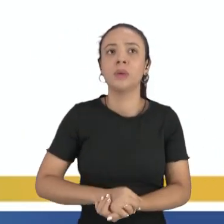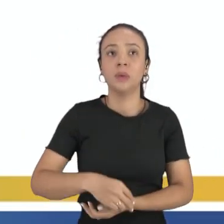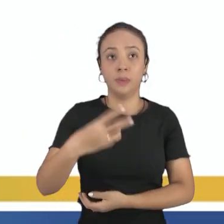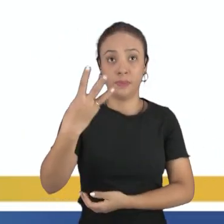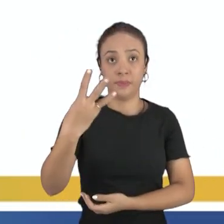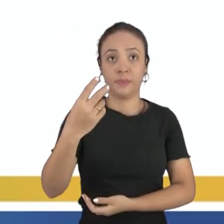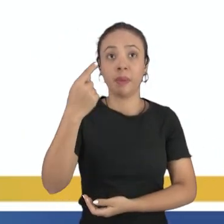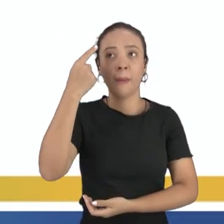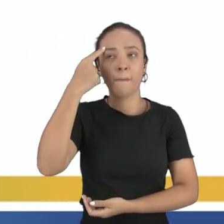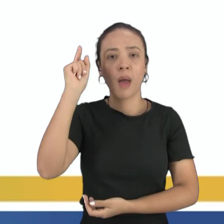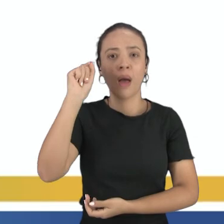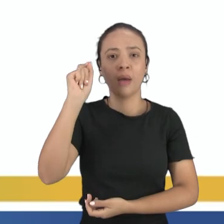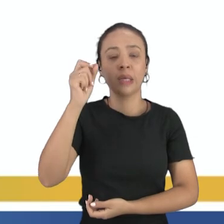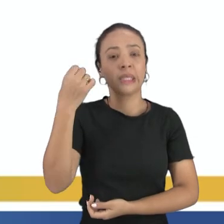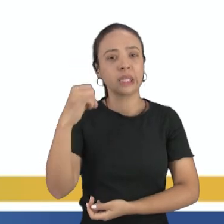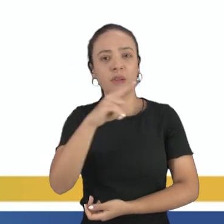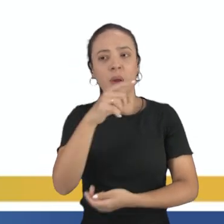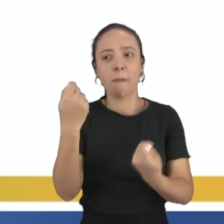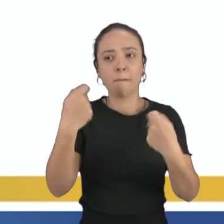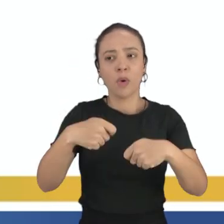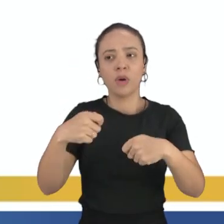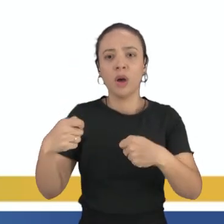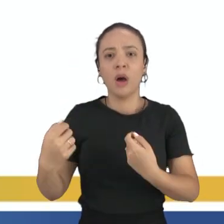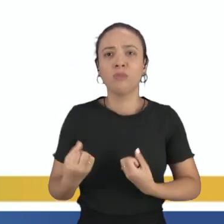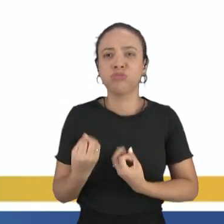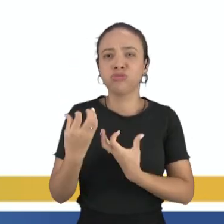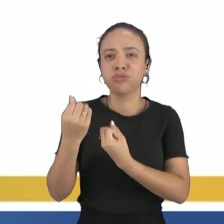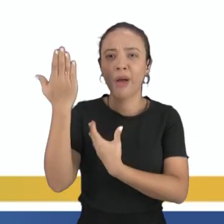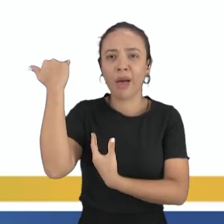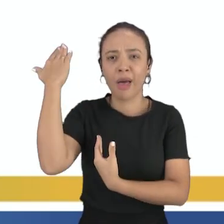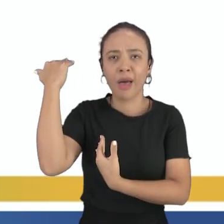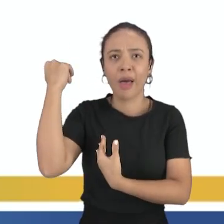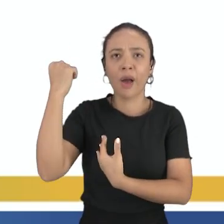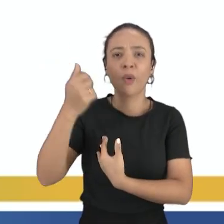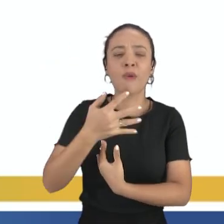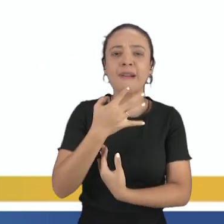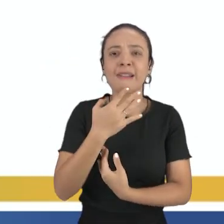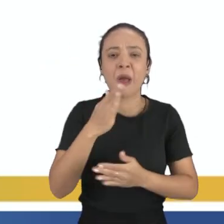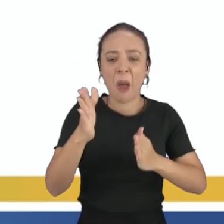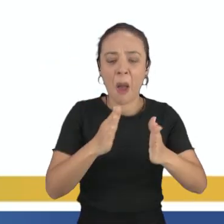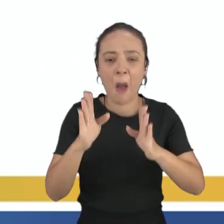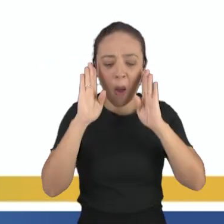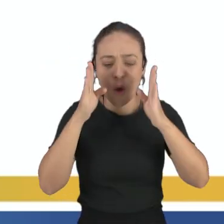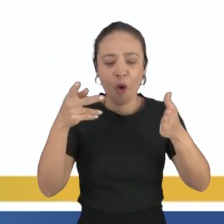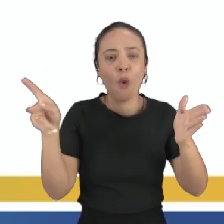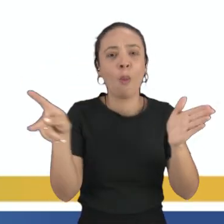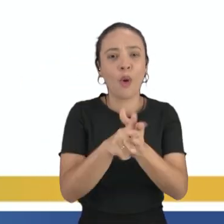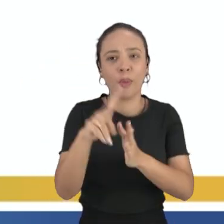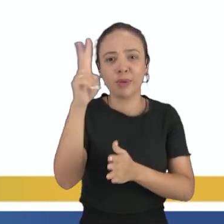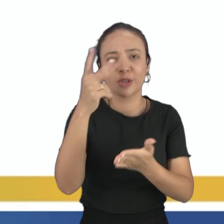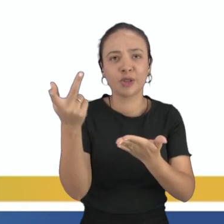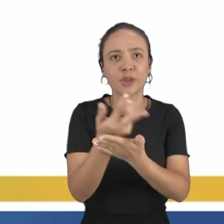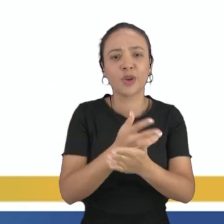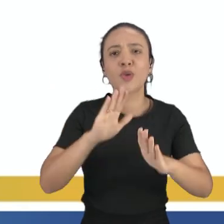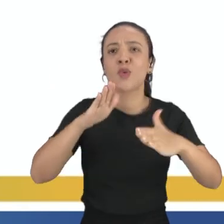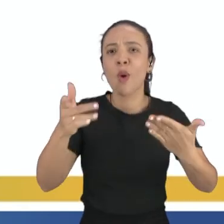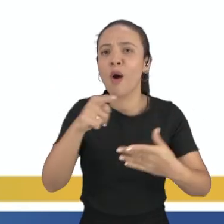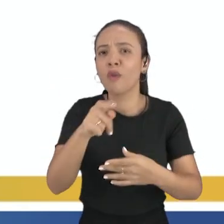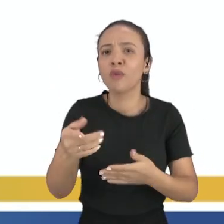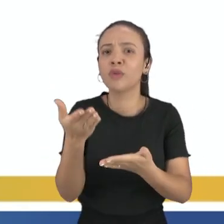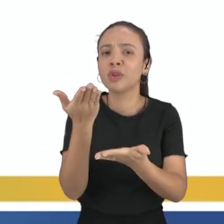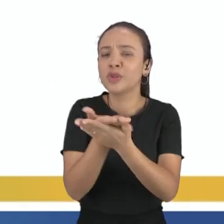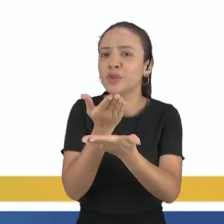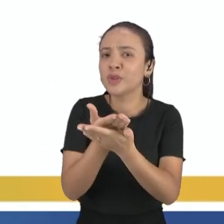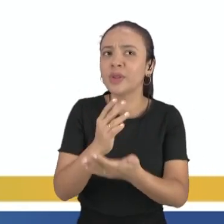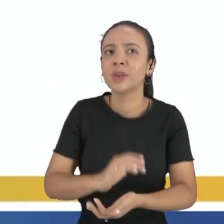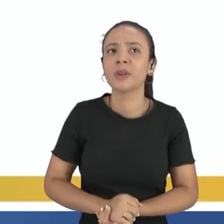Terceiro, imagine que se você pudesse viajar no tempo para conhecer um período específico da história da arte. Que período você